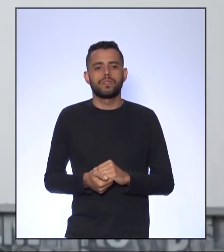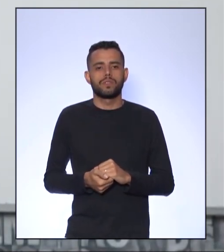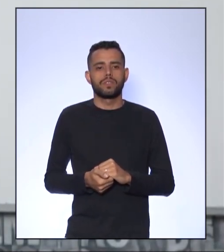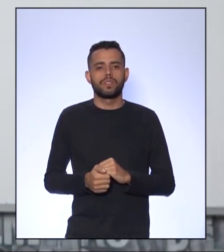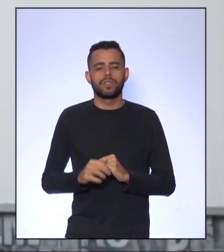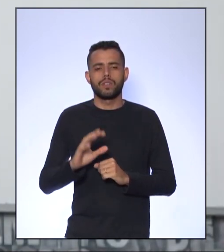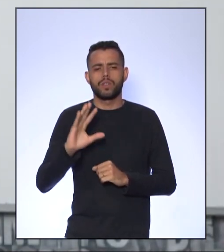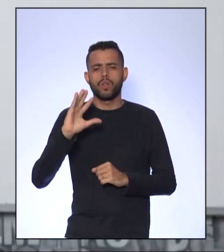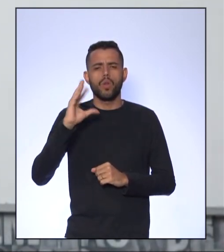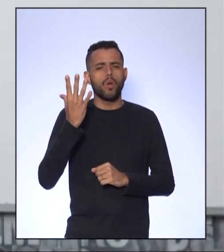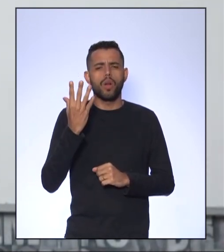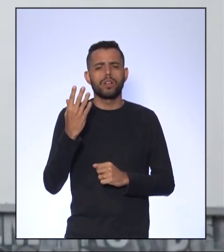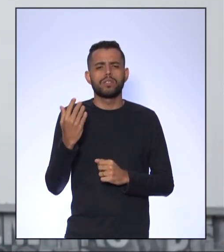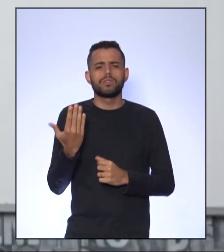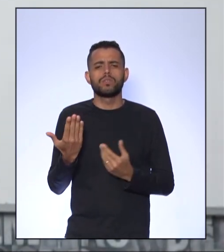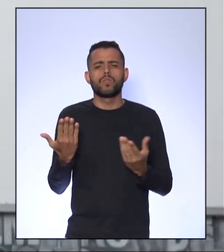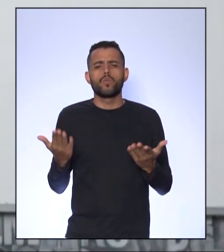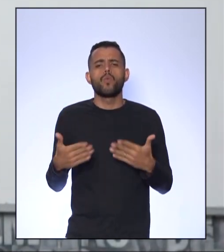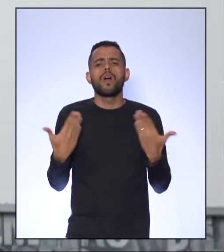em especial,